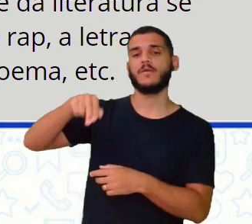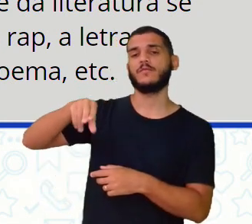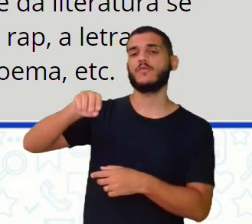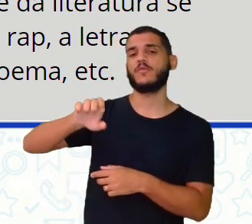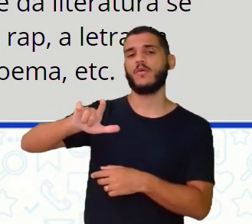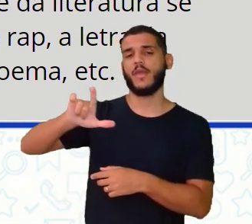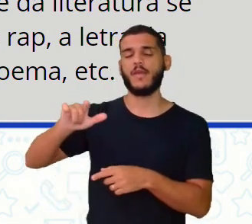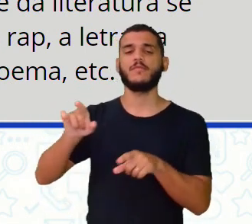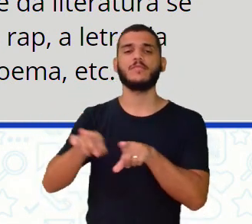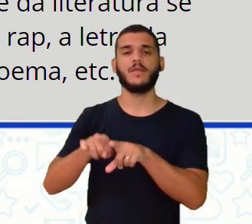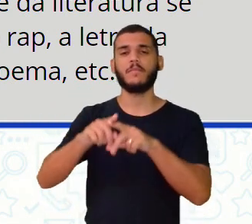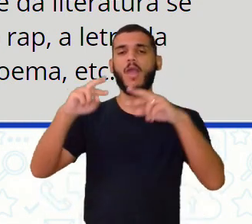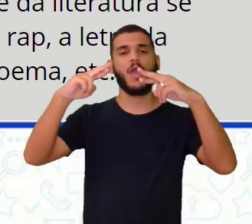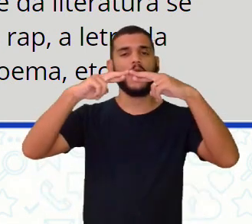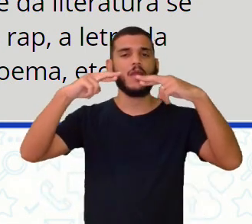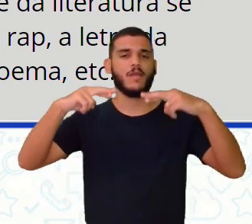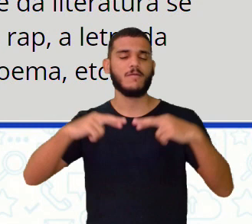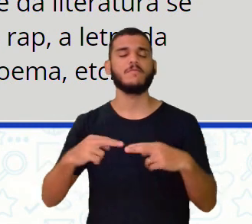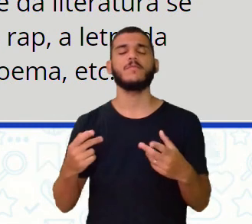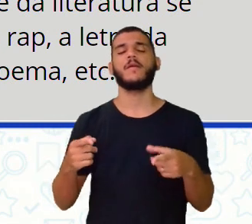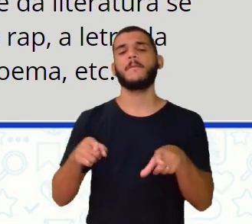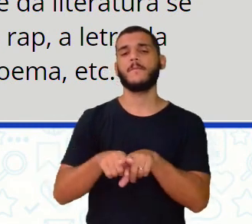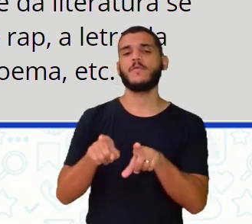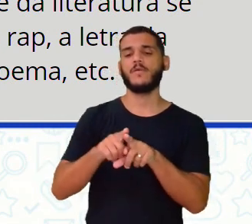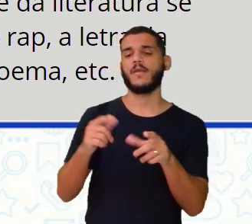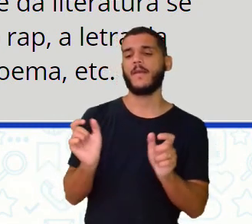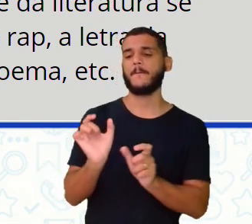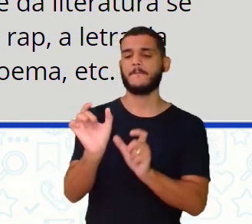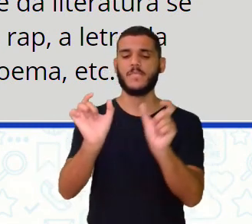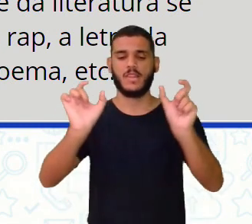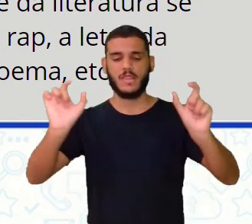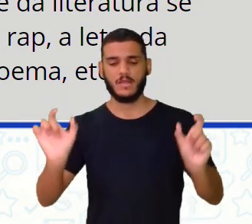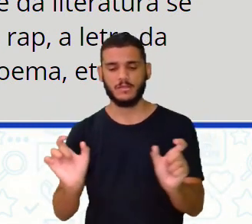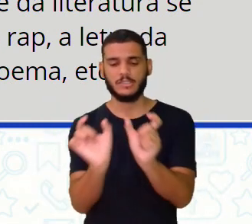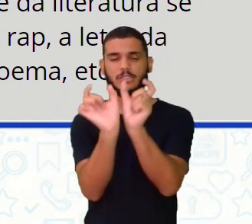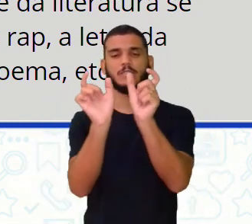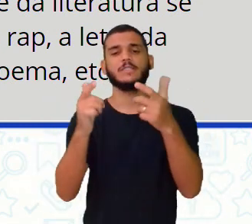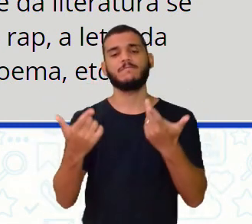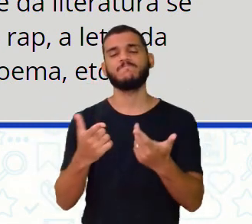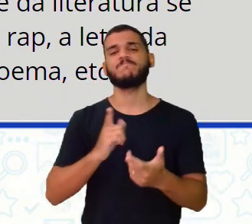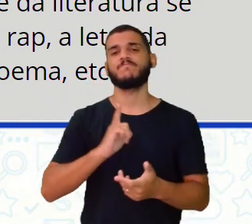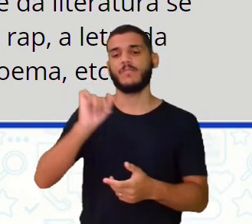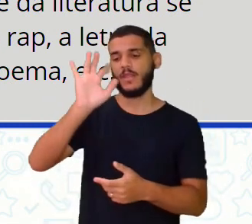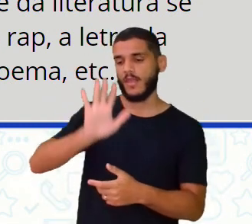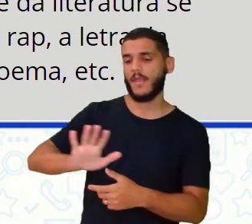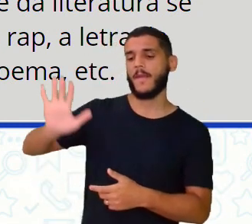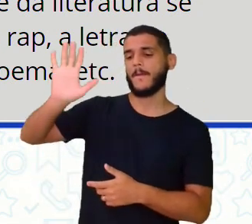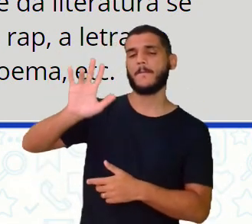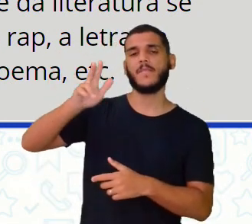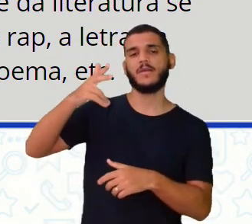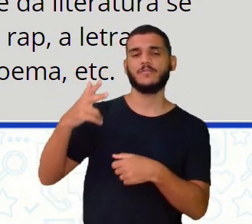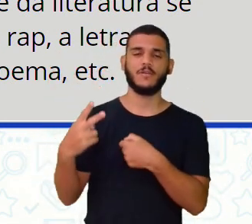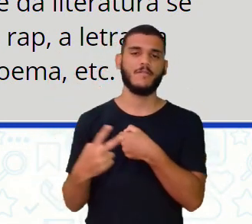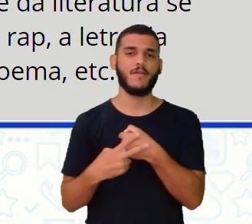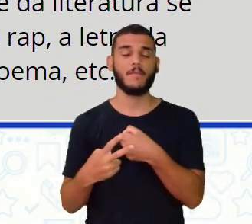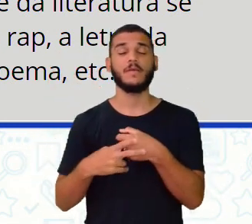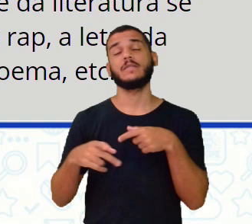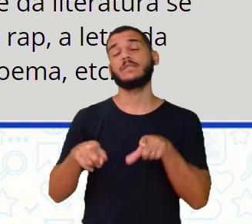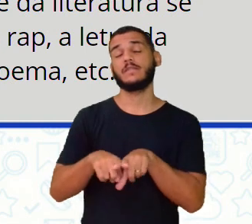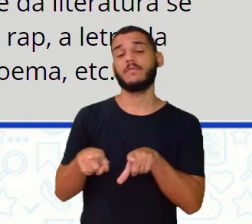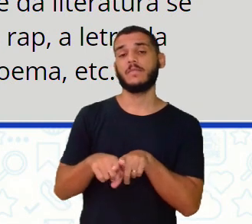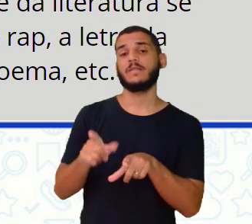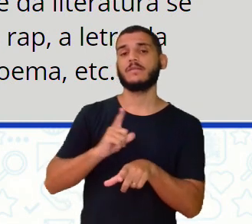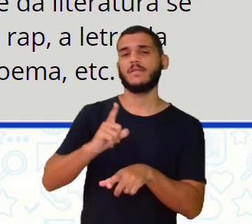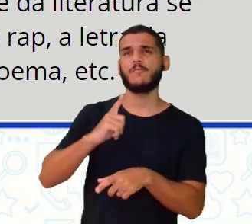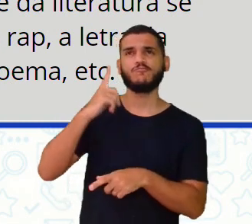Nos versos, as palavras são combinadas de forma que surgiram imagens verbais e efeitos